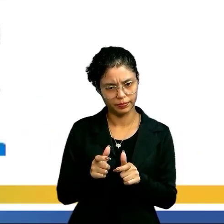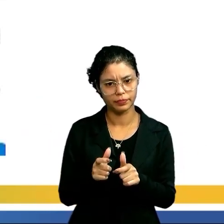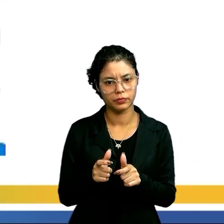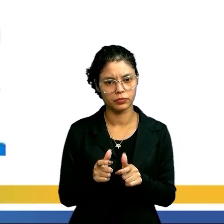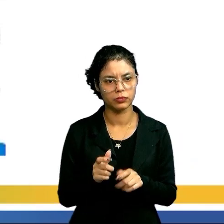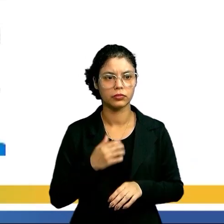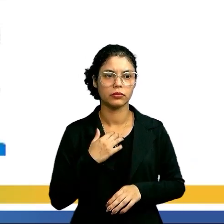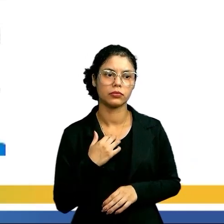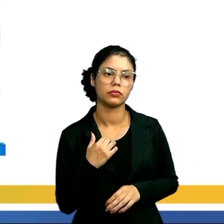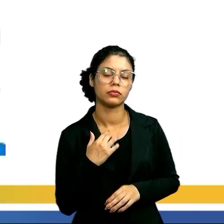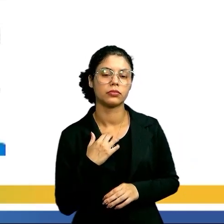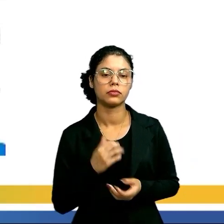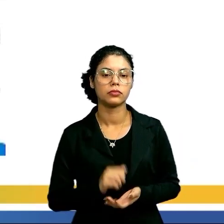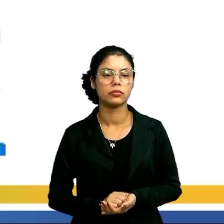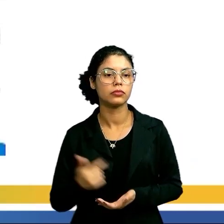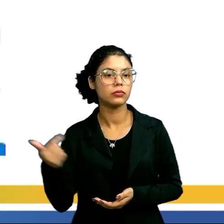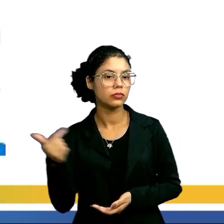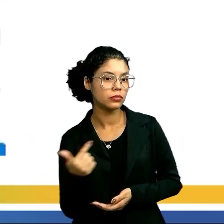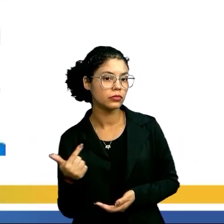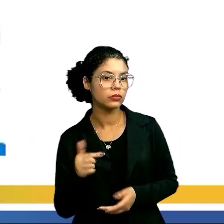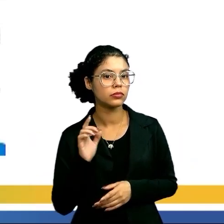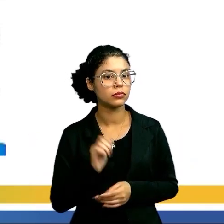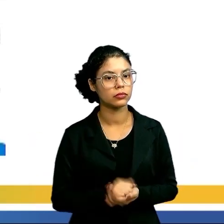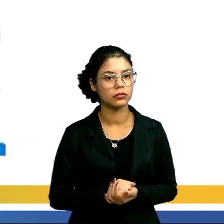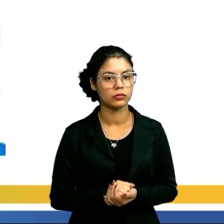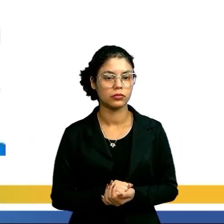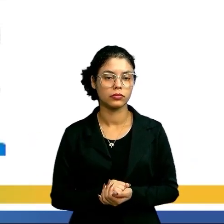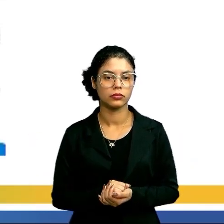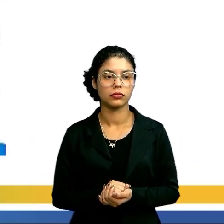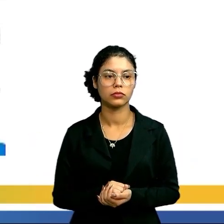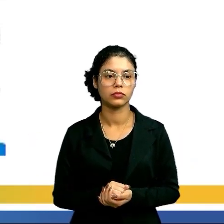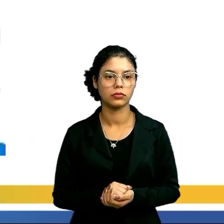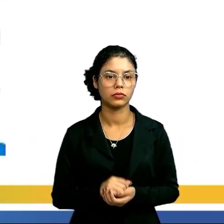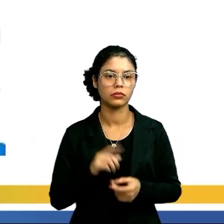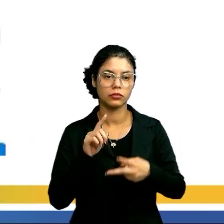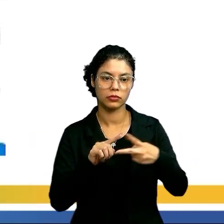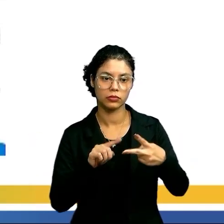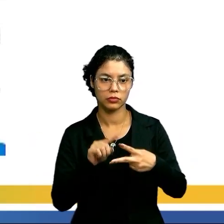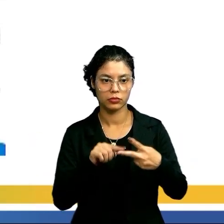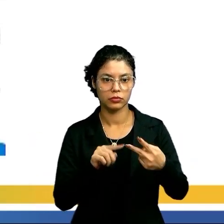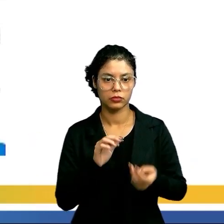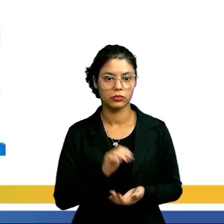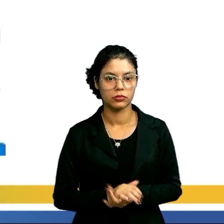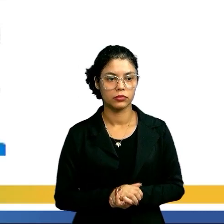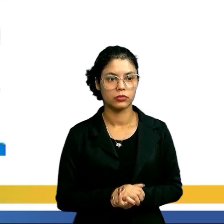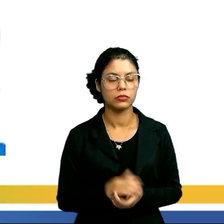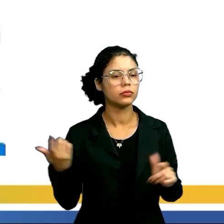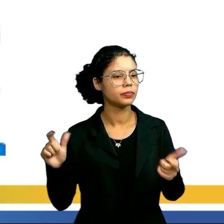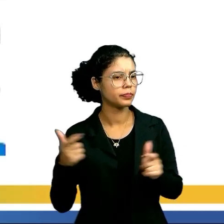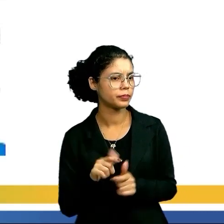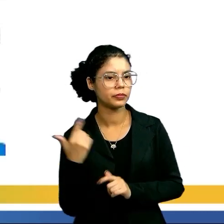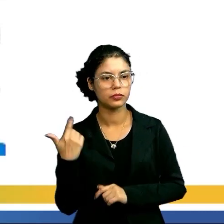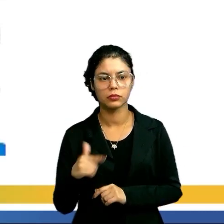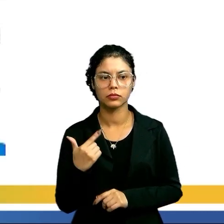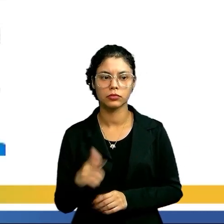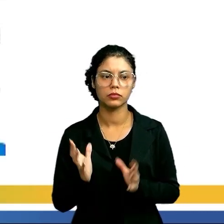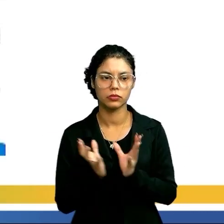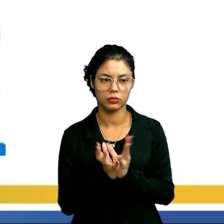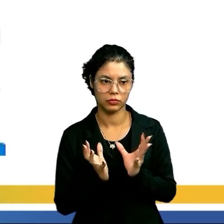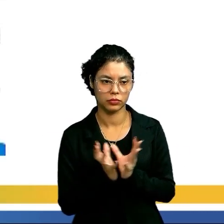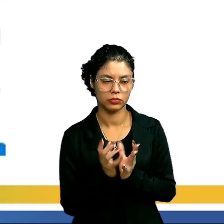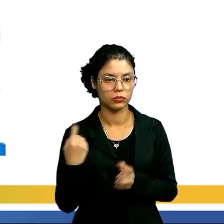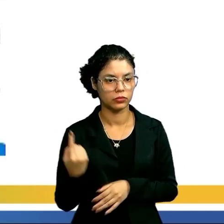devir, que, segundo Gilles Deleuze e Félix Guattari, a minoria não